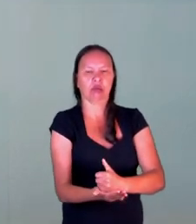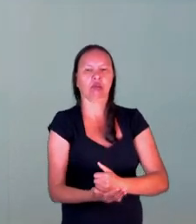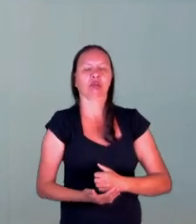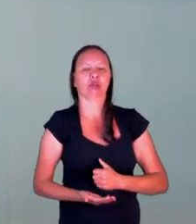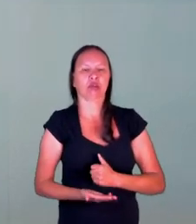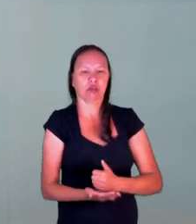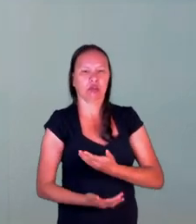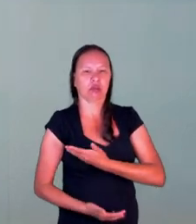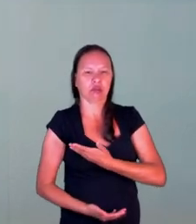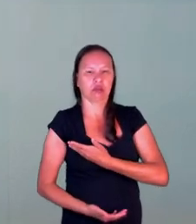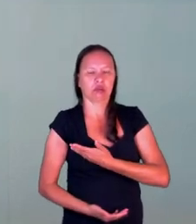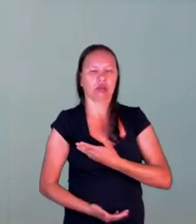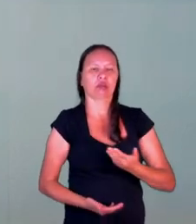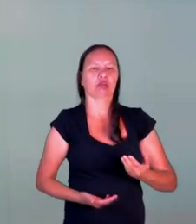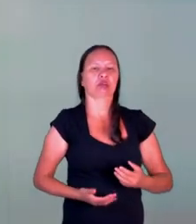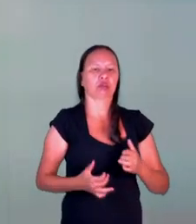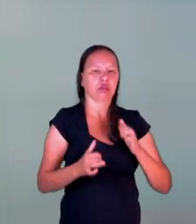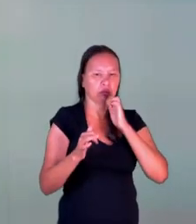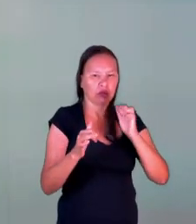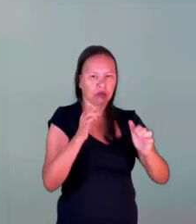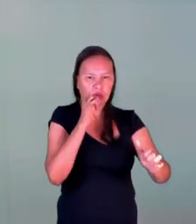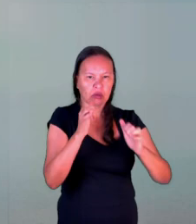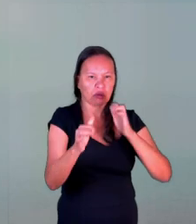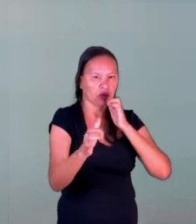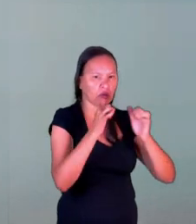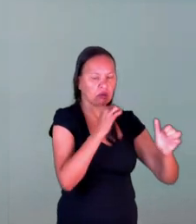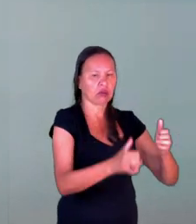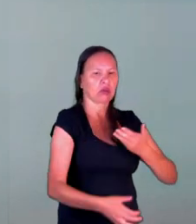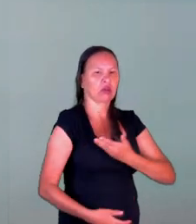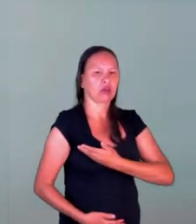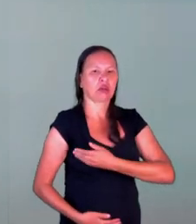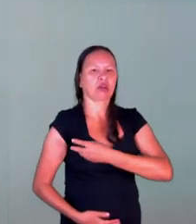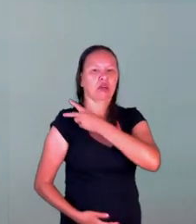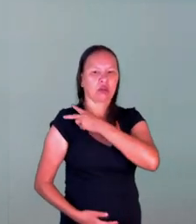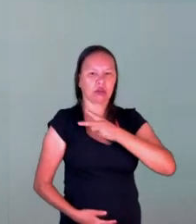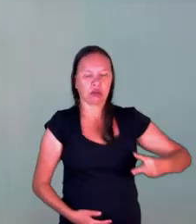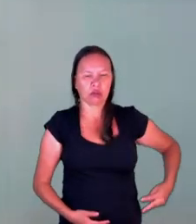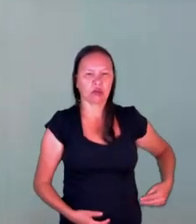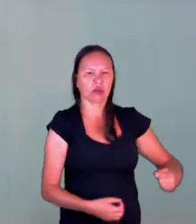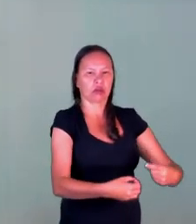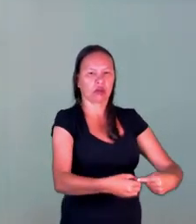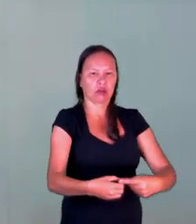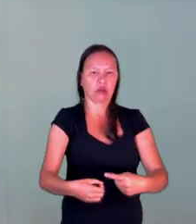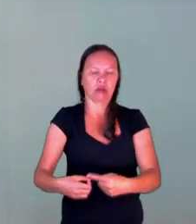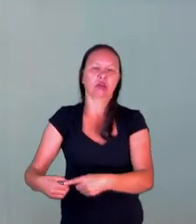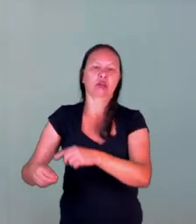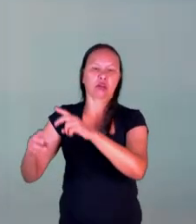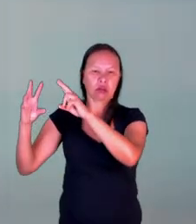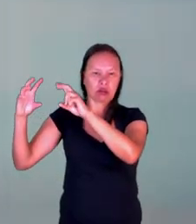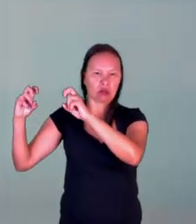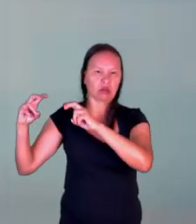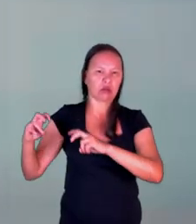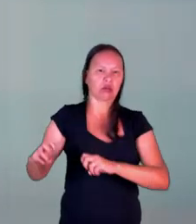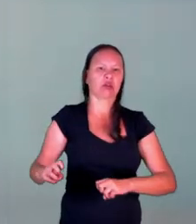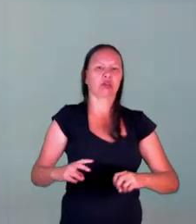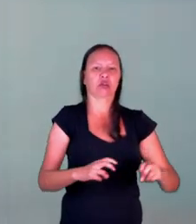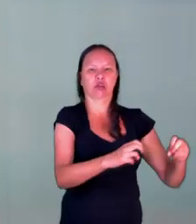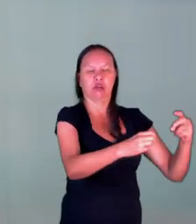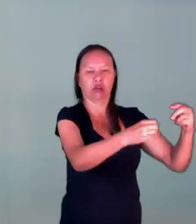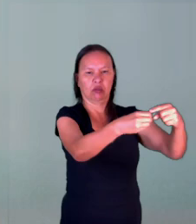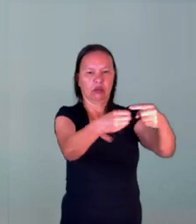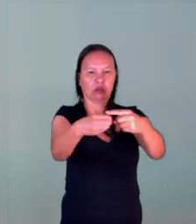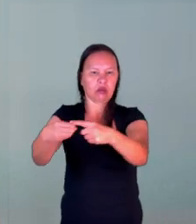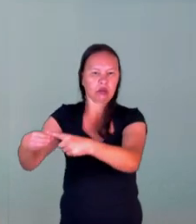colegas né levando essa informação doos colegas dos Ministérios públicos nos Estados né Tem um mapinha lá eh com os estados que ainda não